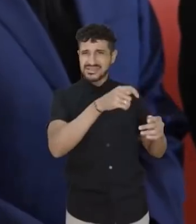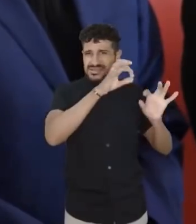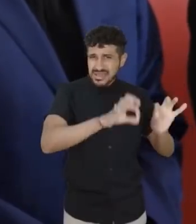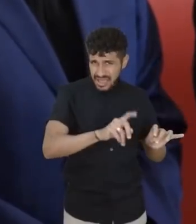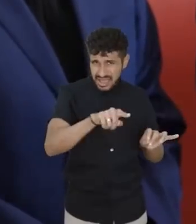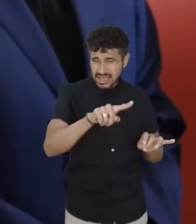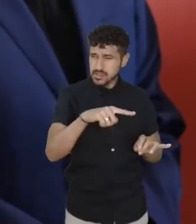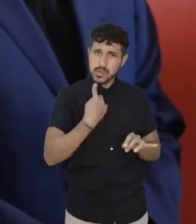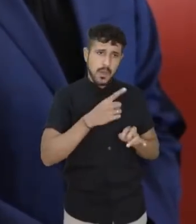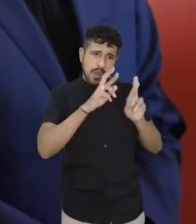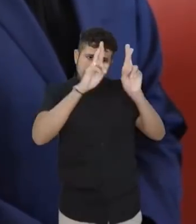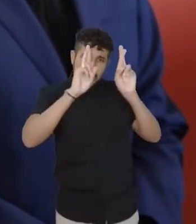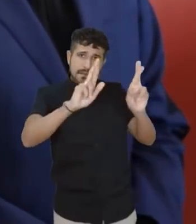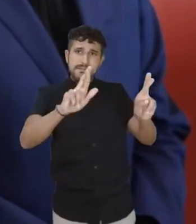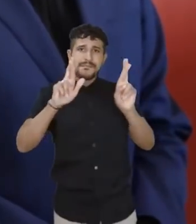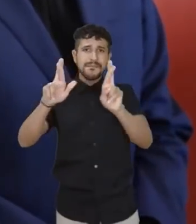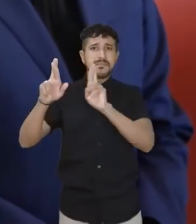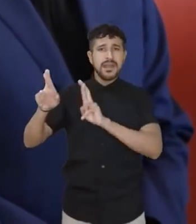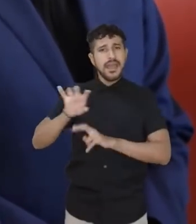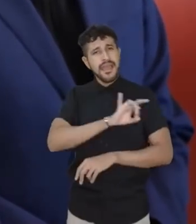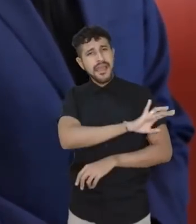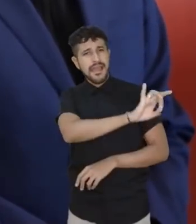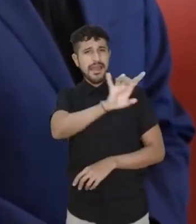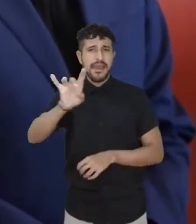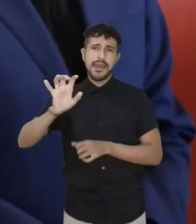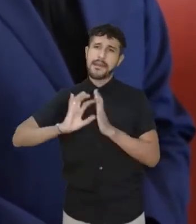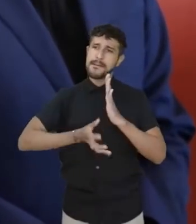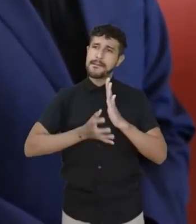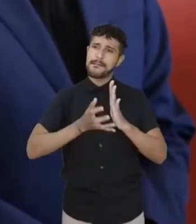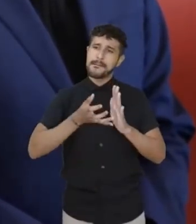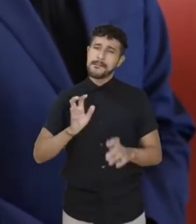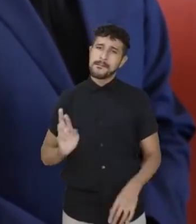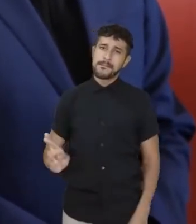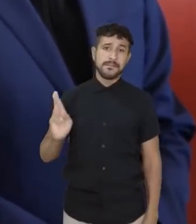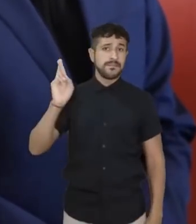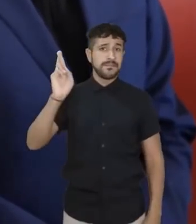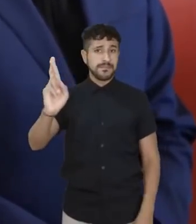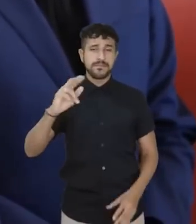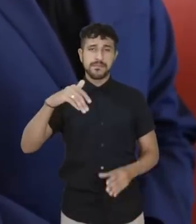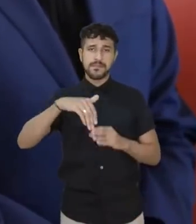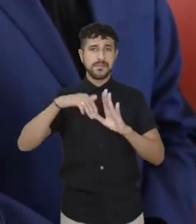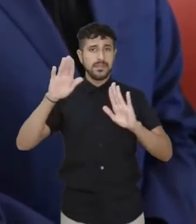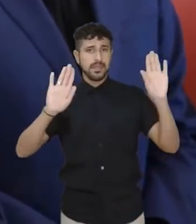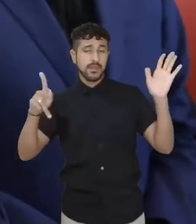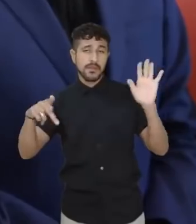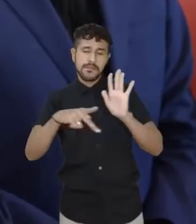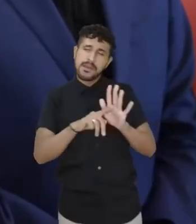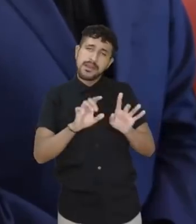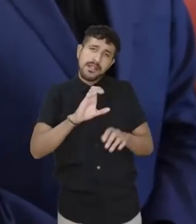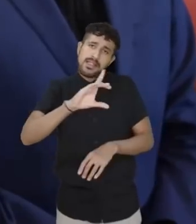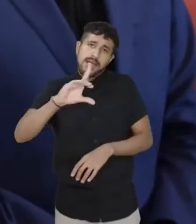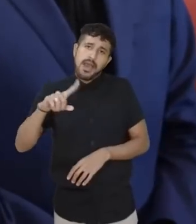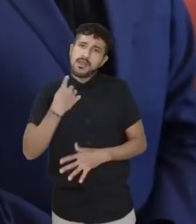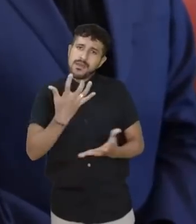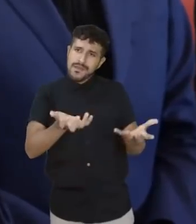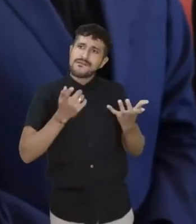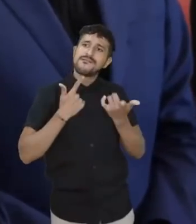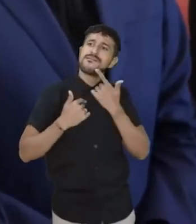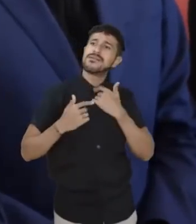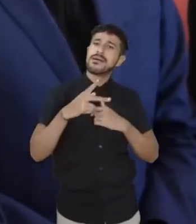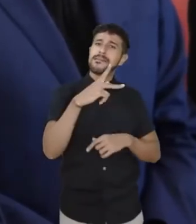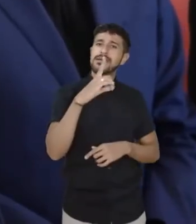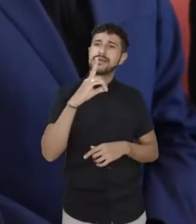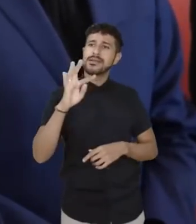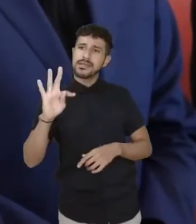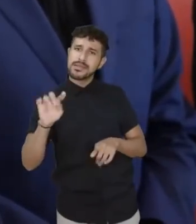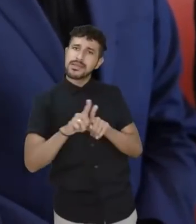muito a legitimidade dos partidos de apresentarem candidaturas. Obviamente que nós gostaríamos de ter o PDT nesse campo, que é um campo